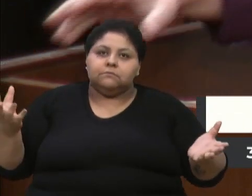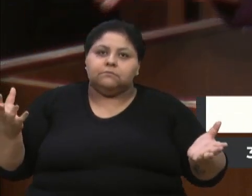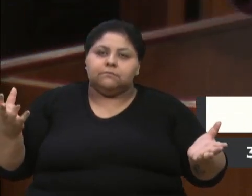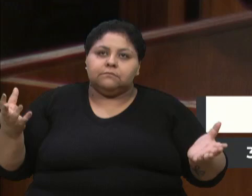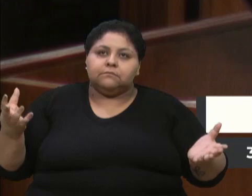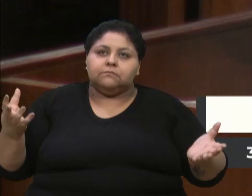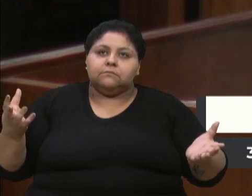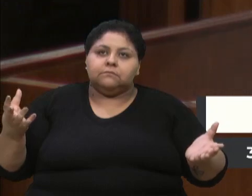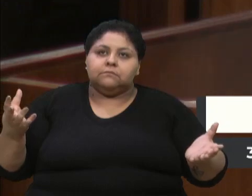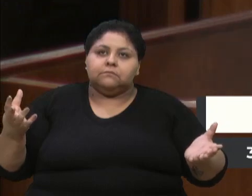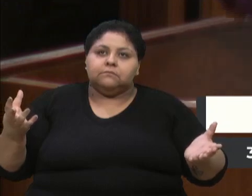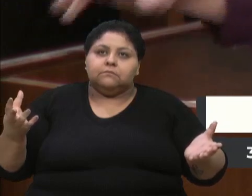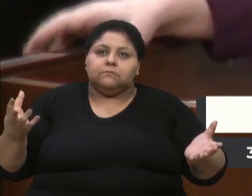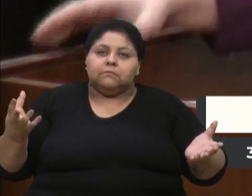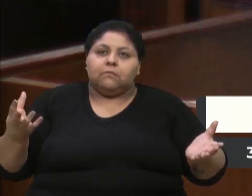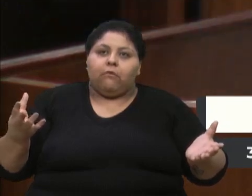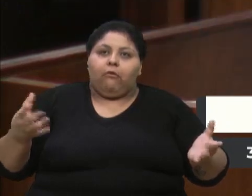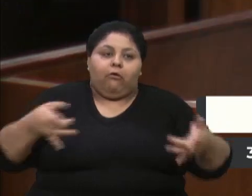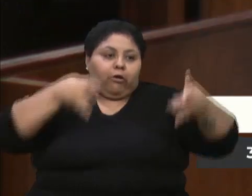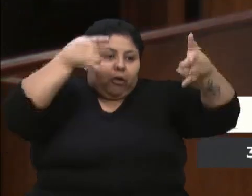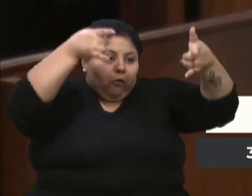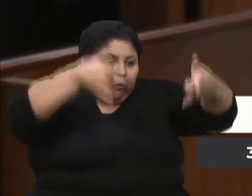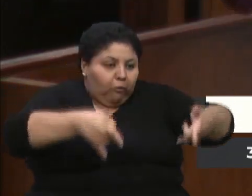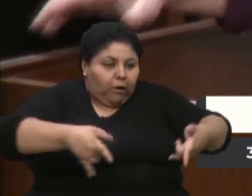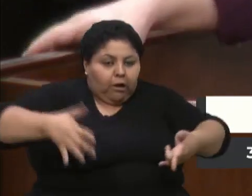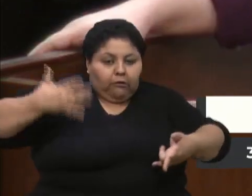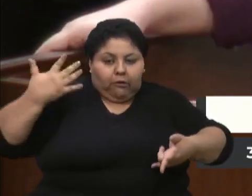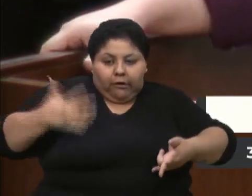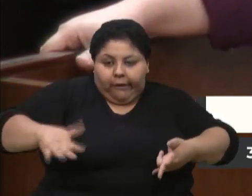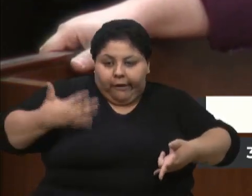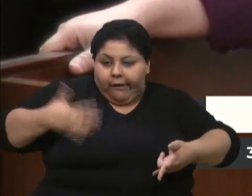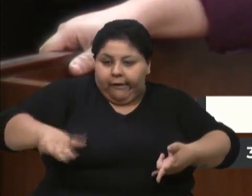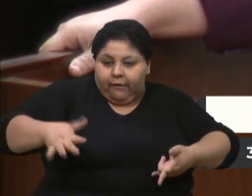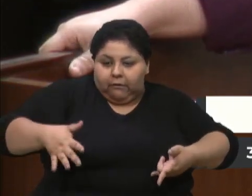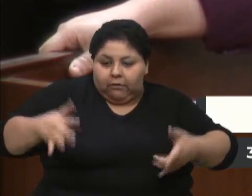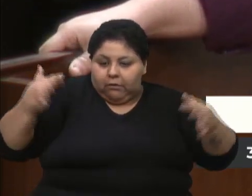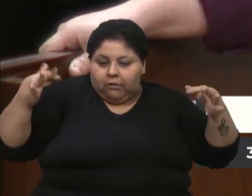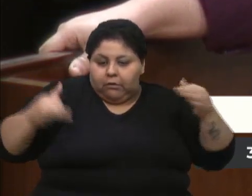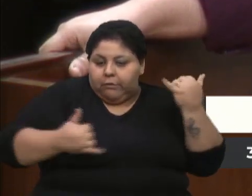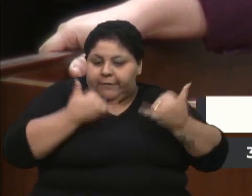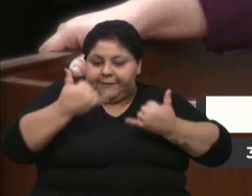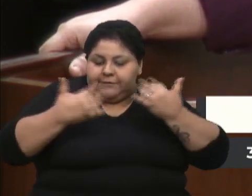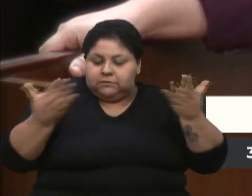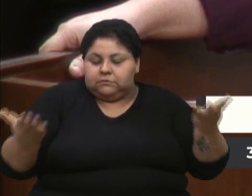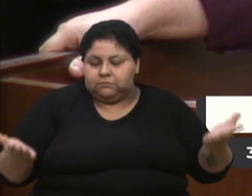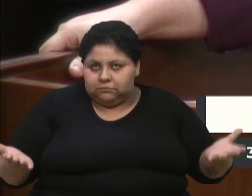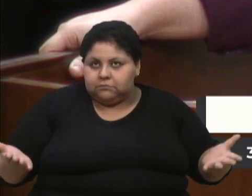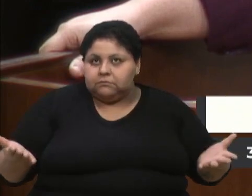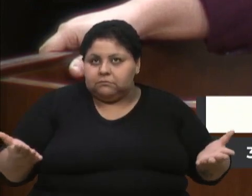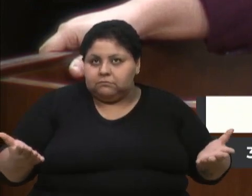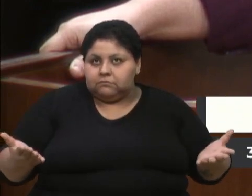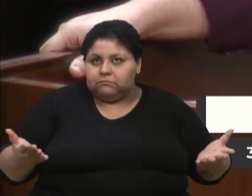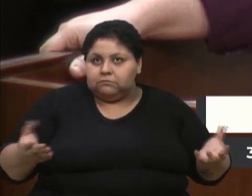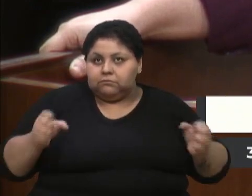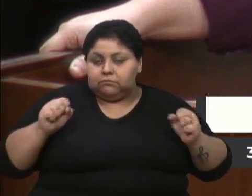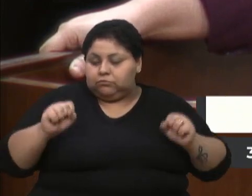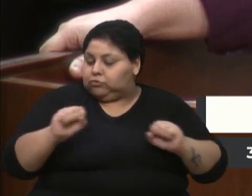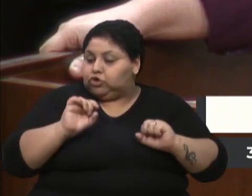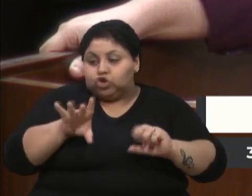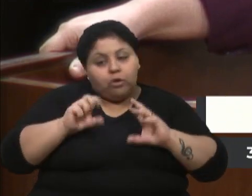Acho que é um resort que vai andar para se divertirem. Deve ser isso.